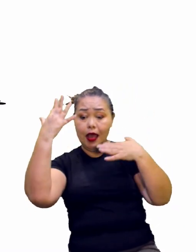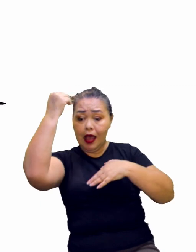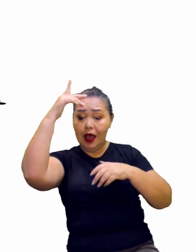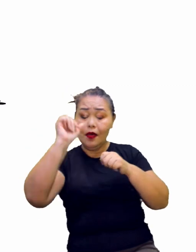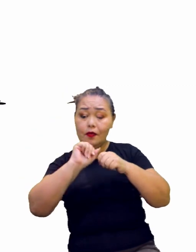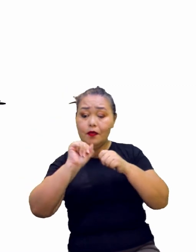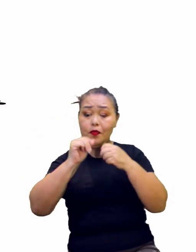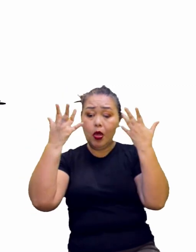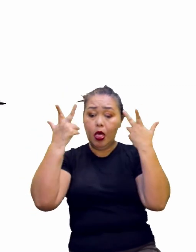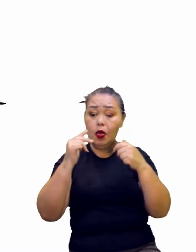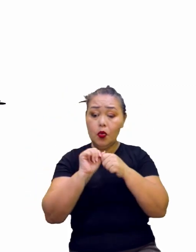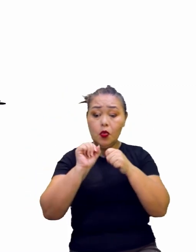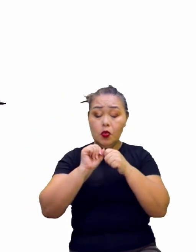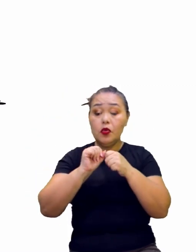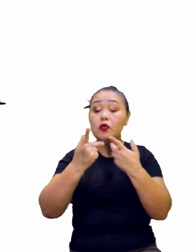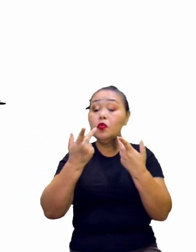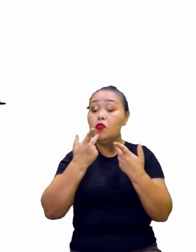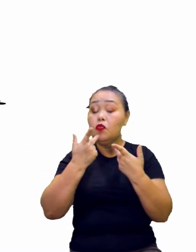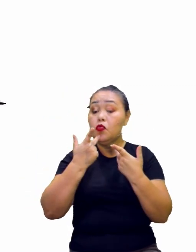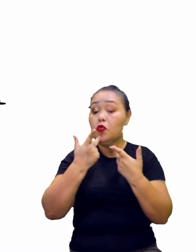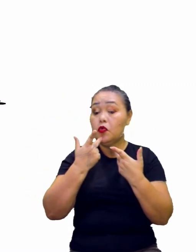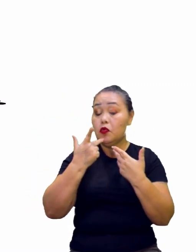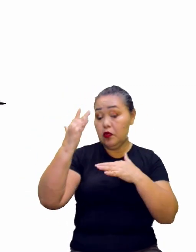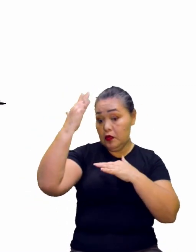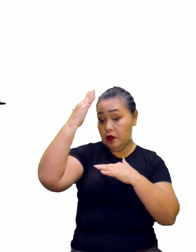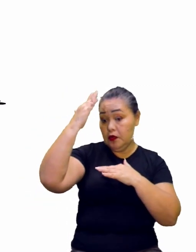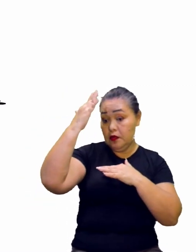proliferar, até o que ele come, porque os